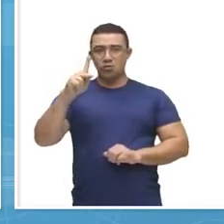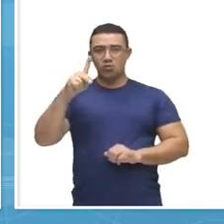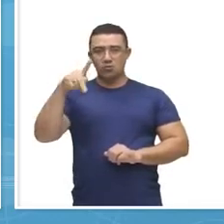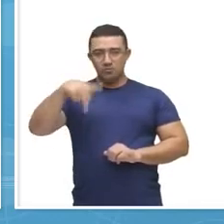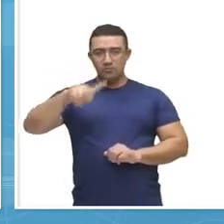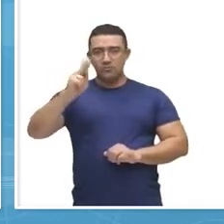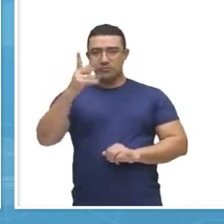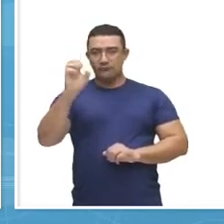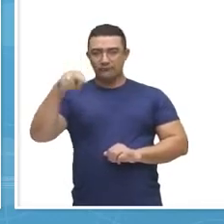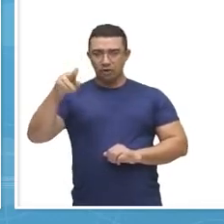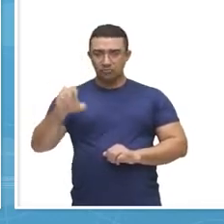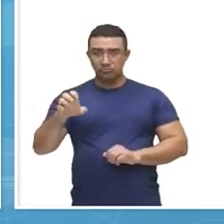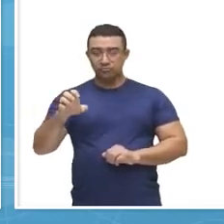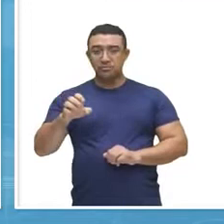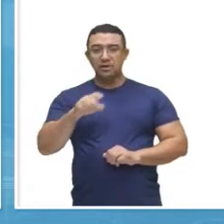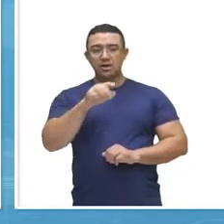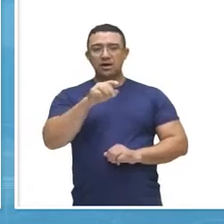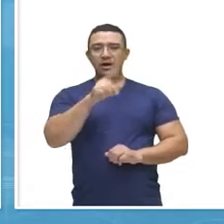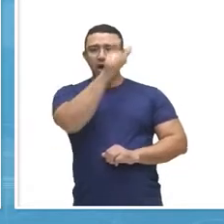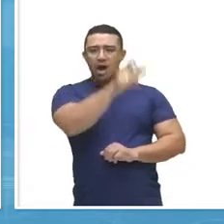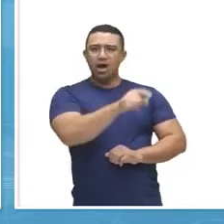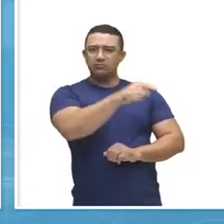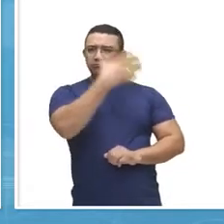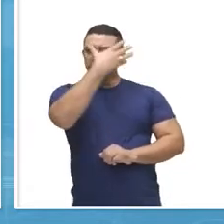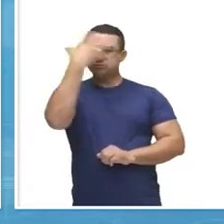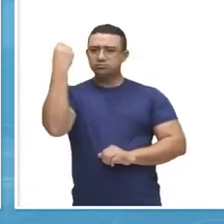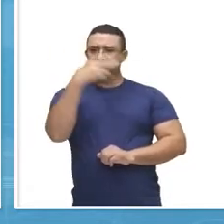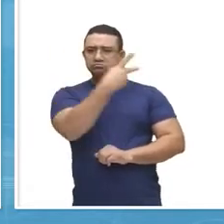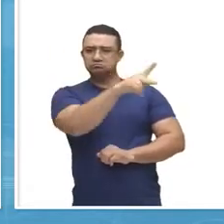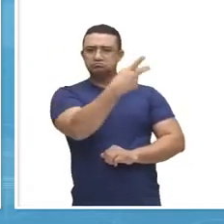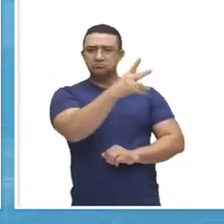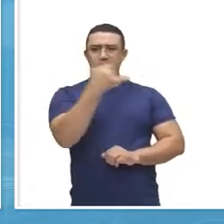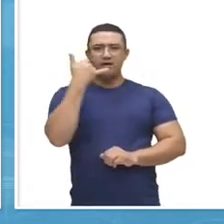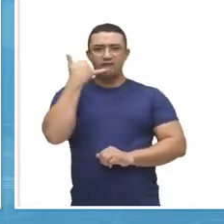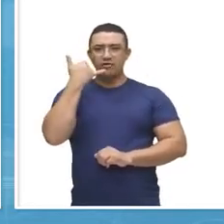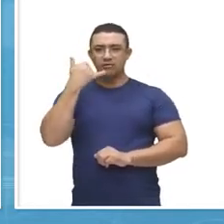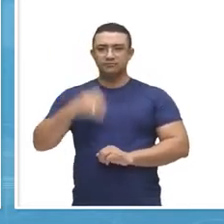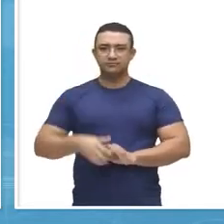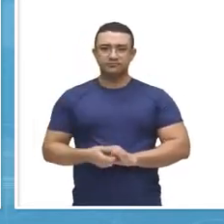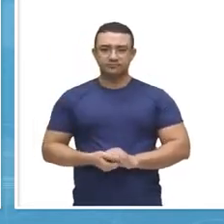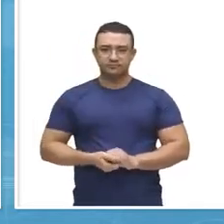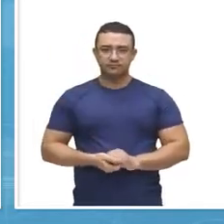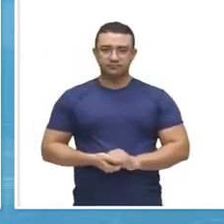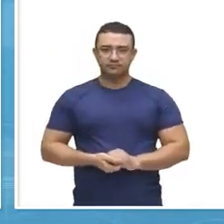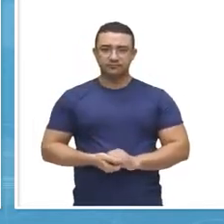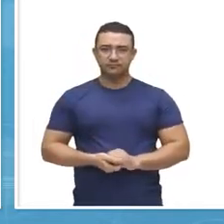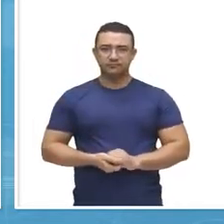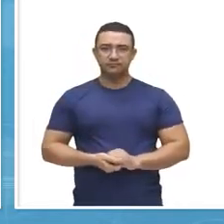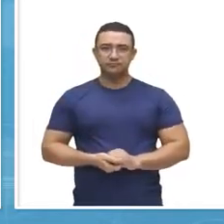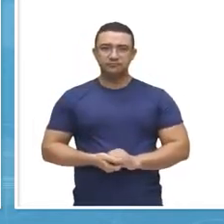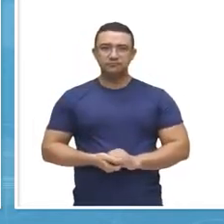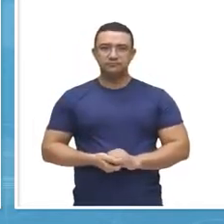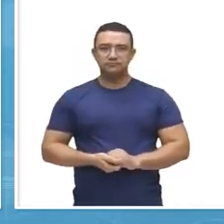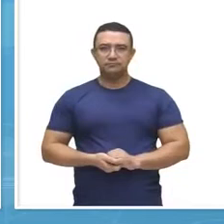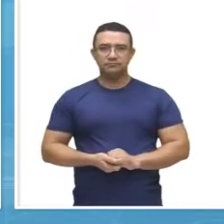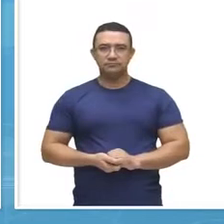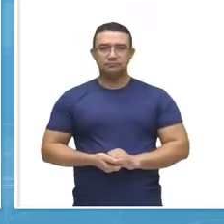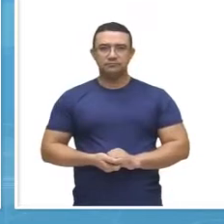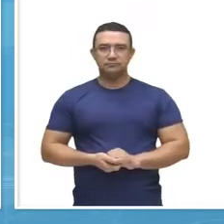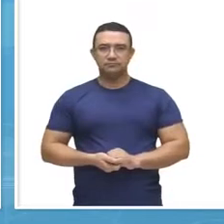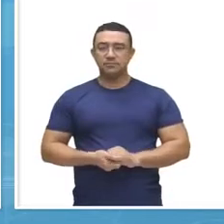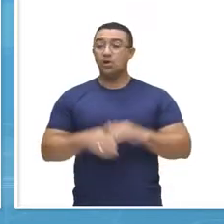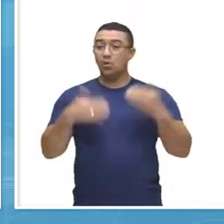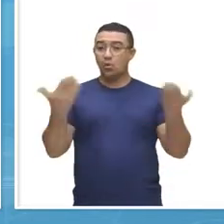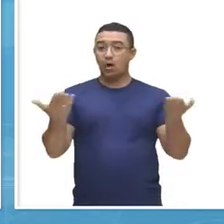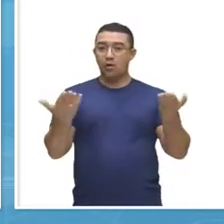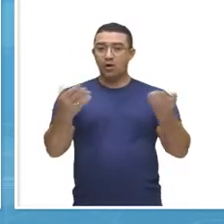está correta? Tá? Letra A, letter A, his cell phone ran out. Or letter B, he forgot his cell